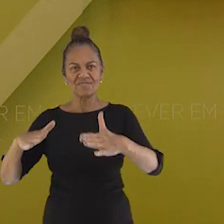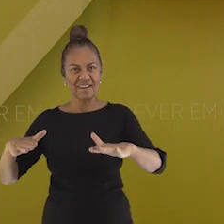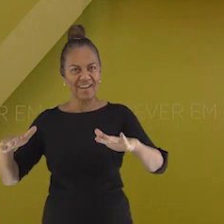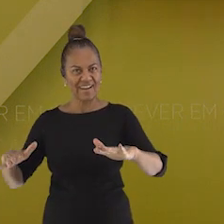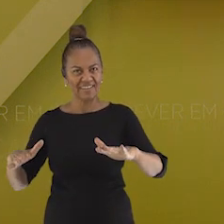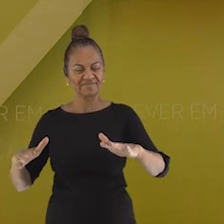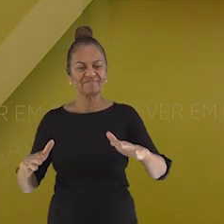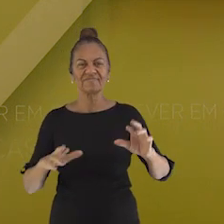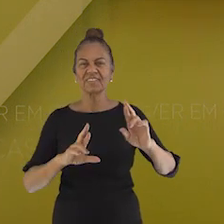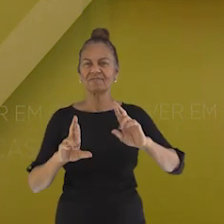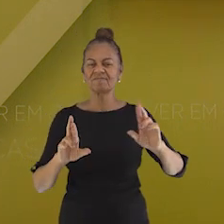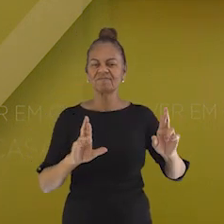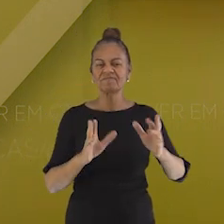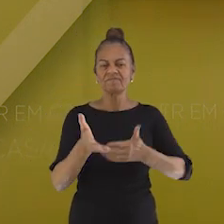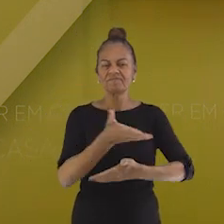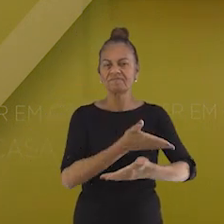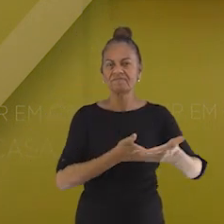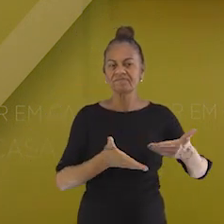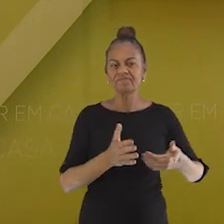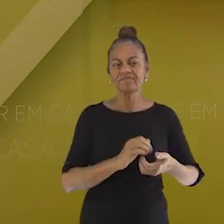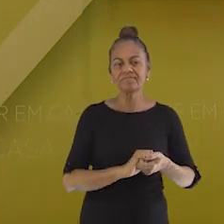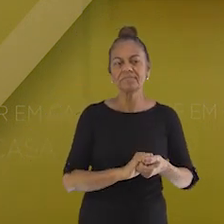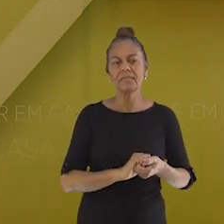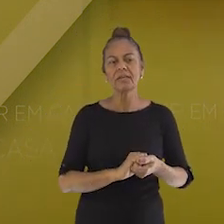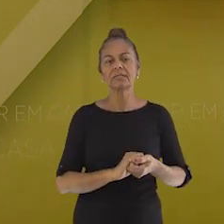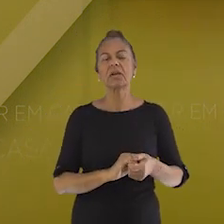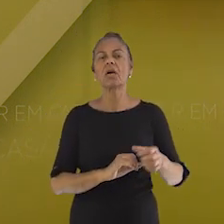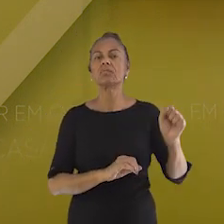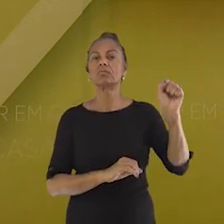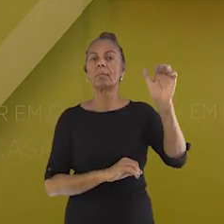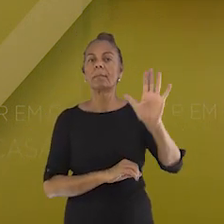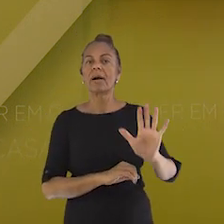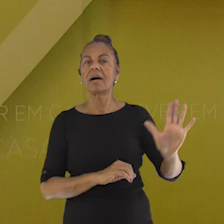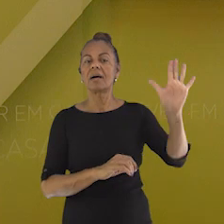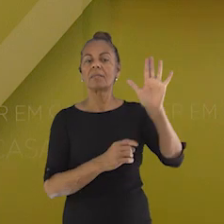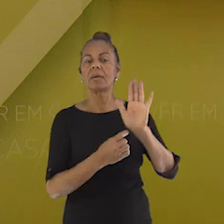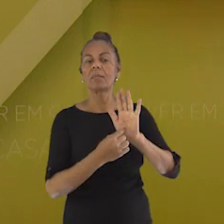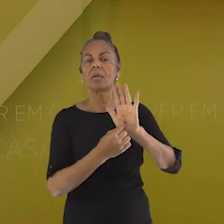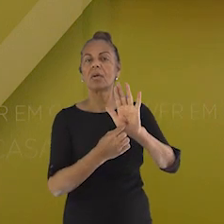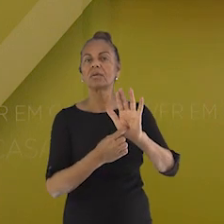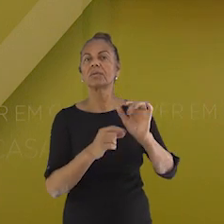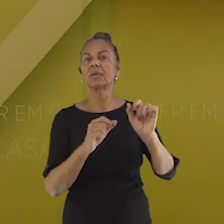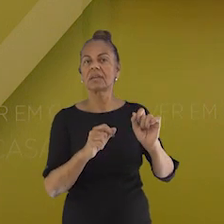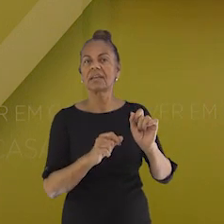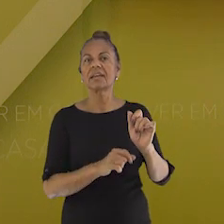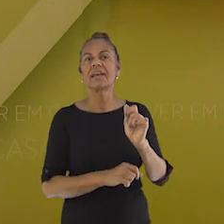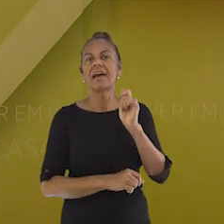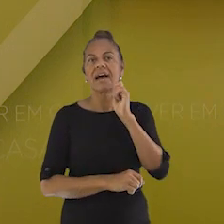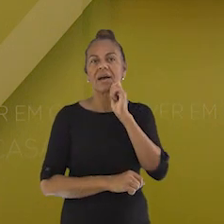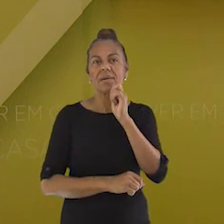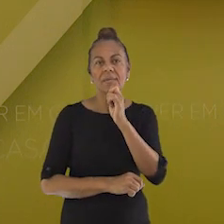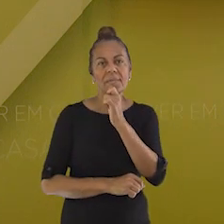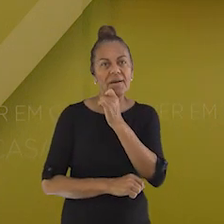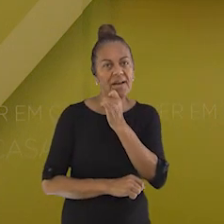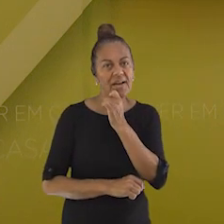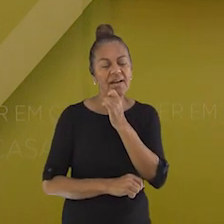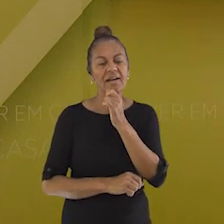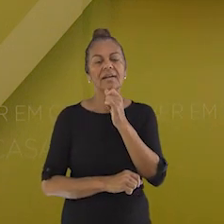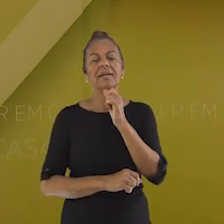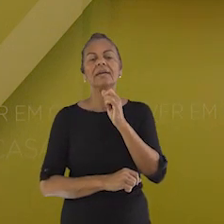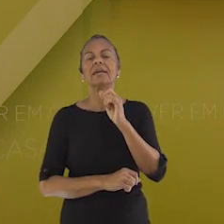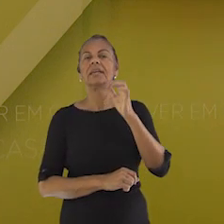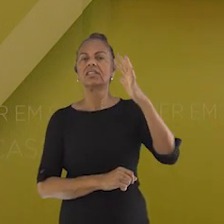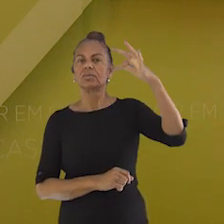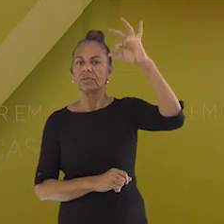estão distribuídas desde lá de cima, do Amapá, passando pelo Espírito Santo, até chegar